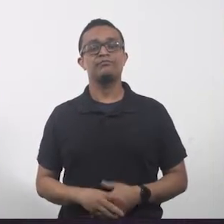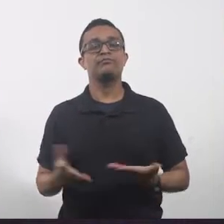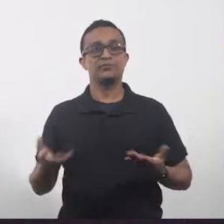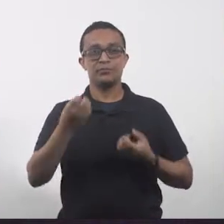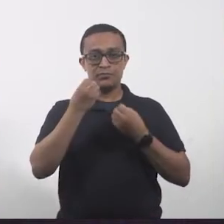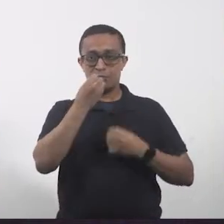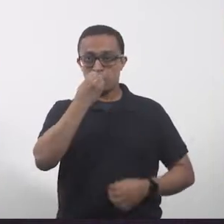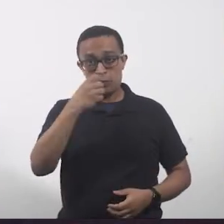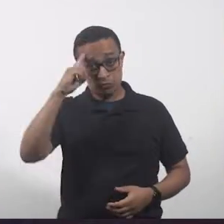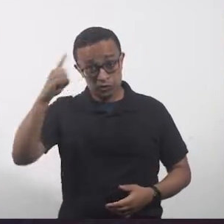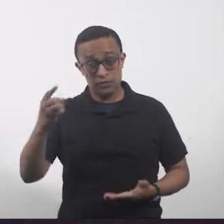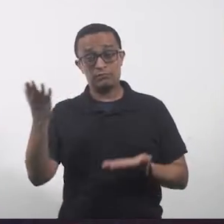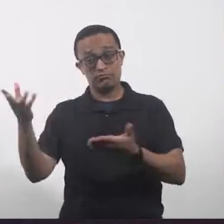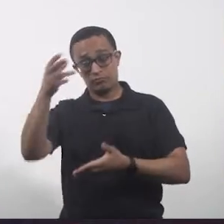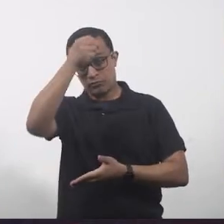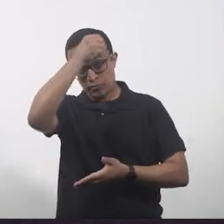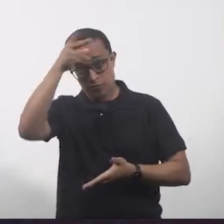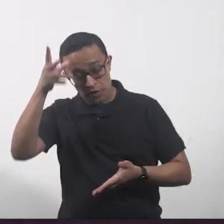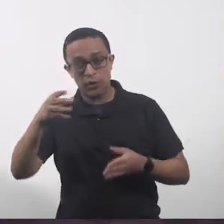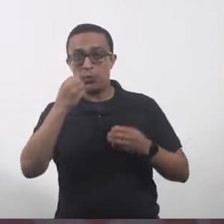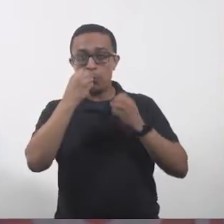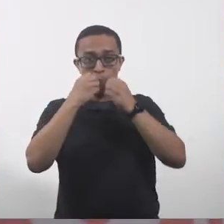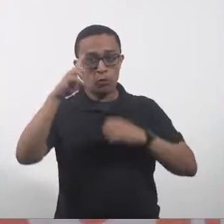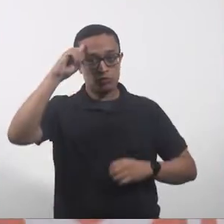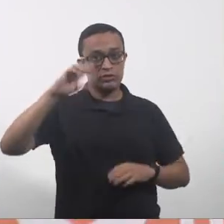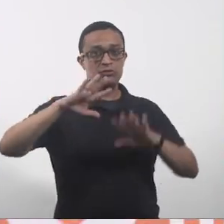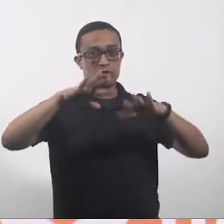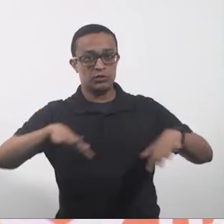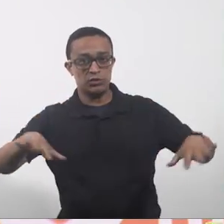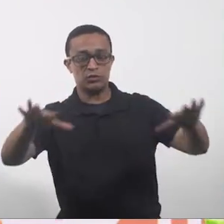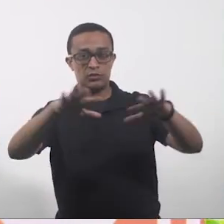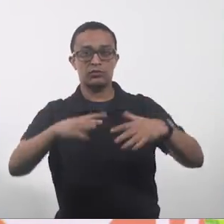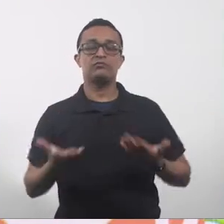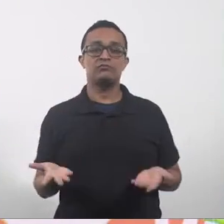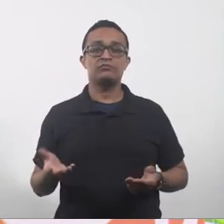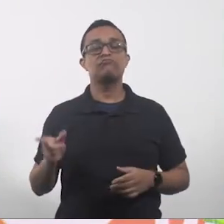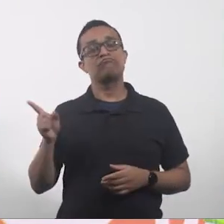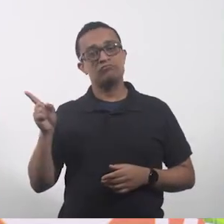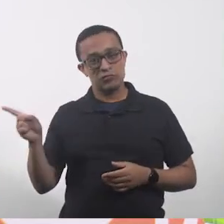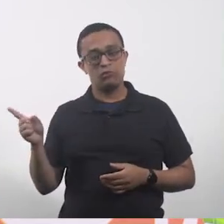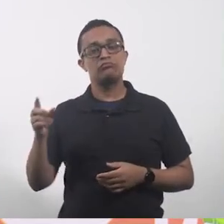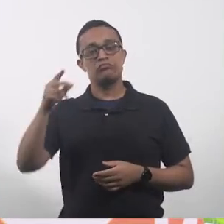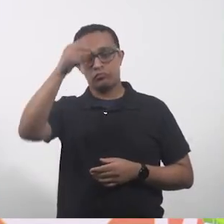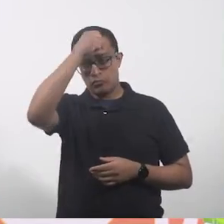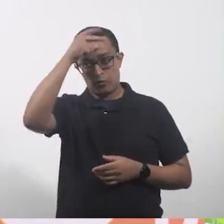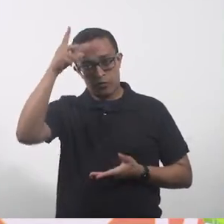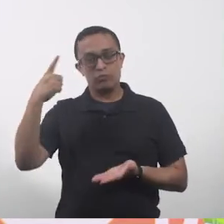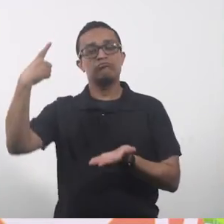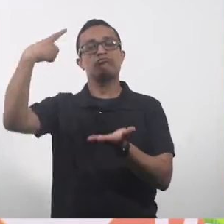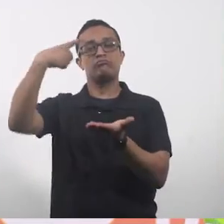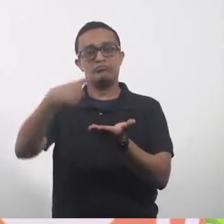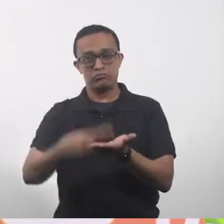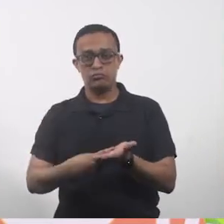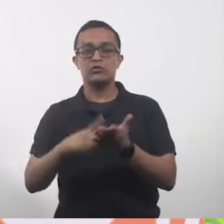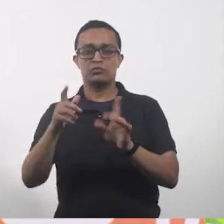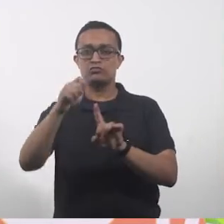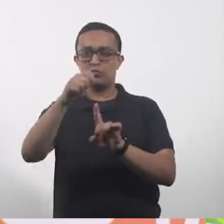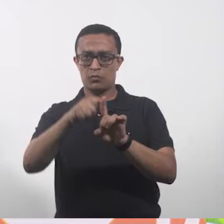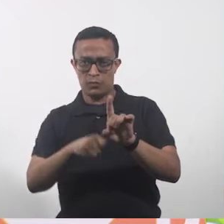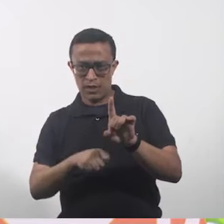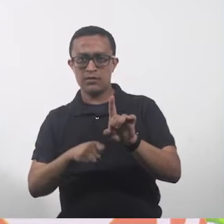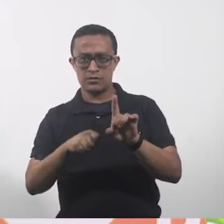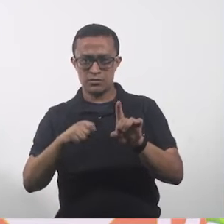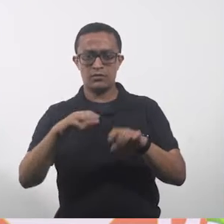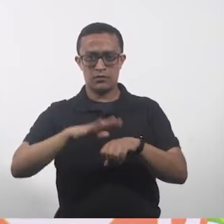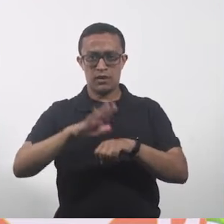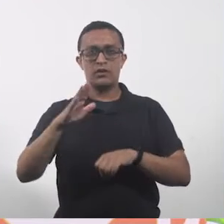Bom dia, prefeito, bom dia a todos. Como havia o prefeito se comprometido já há mais de um mês, quando apresentamos o